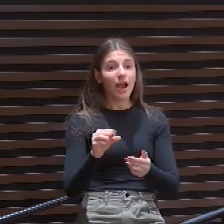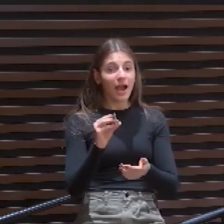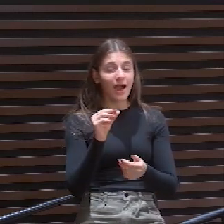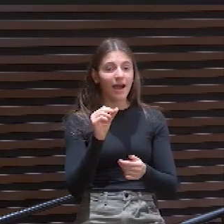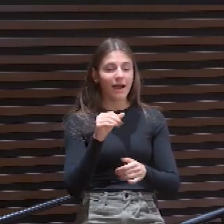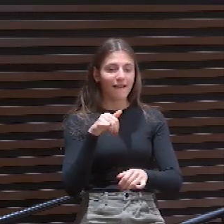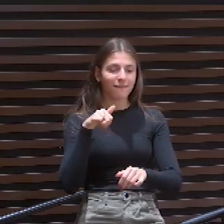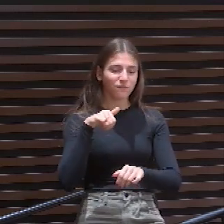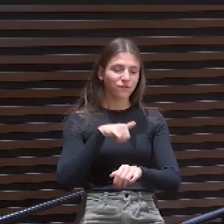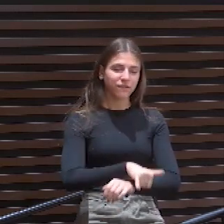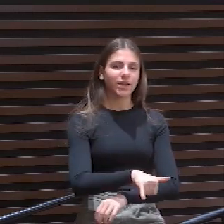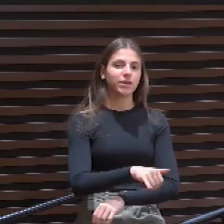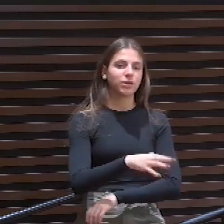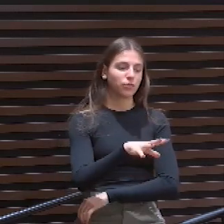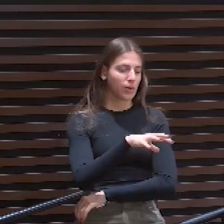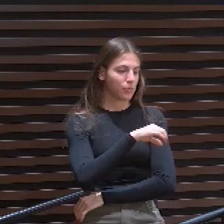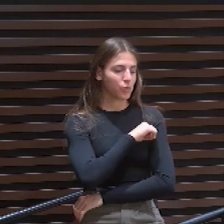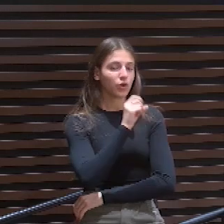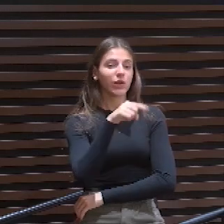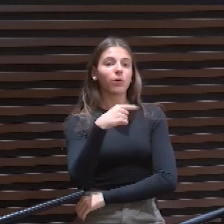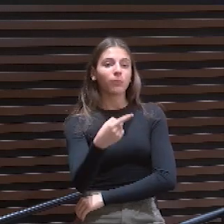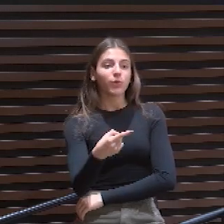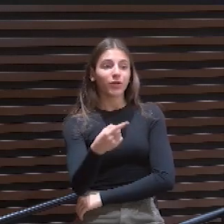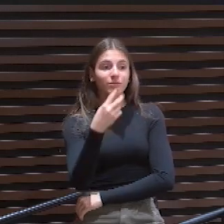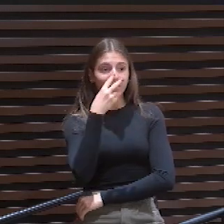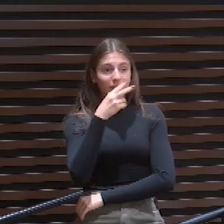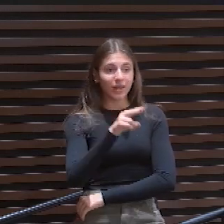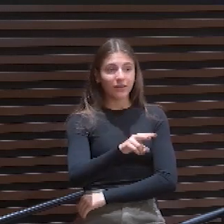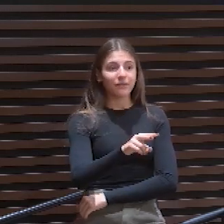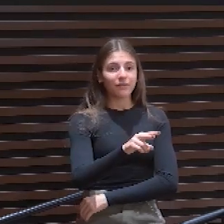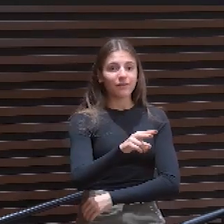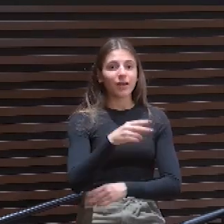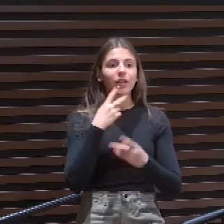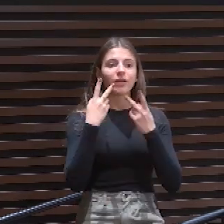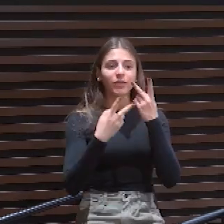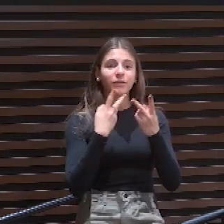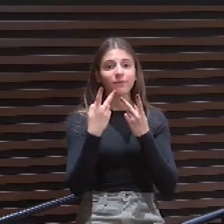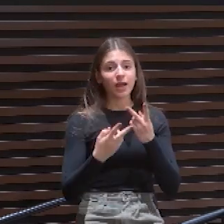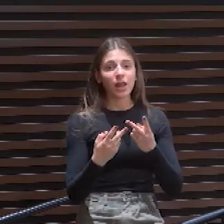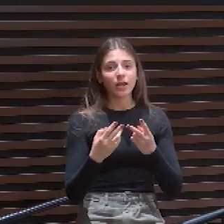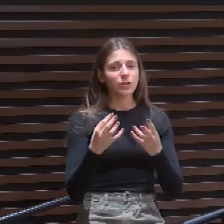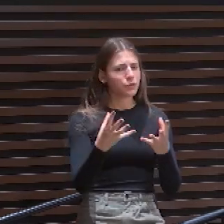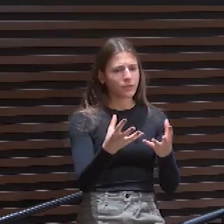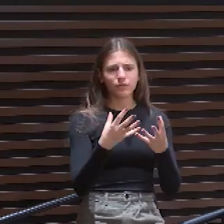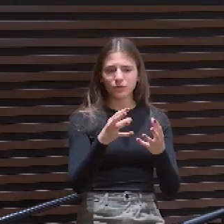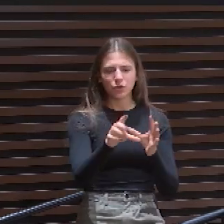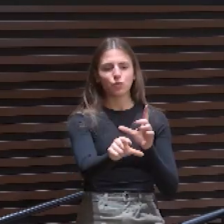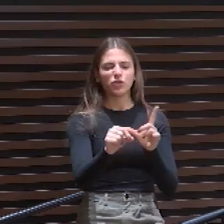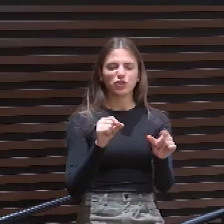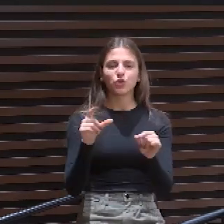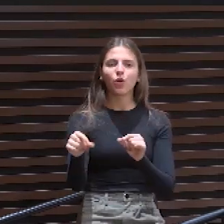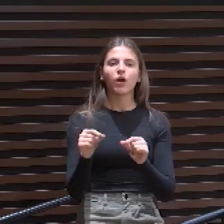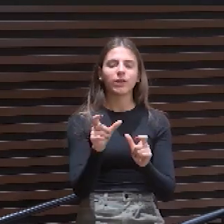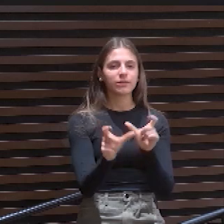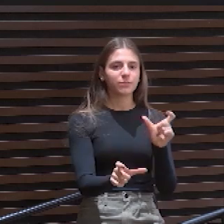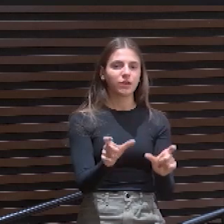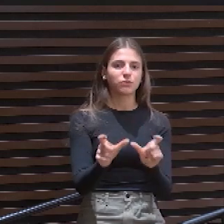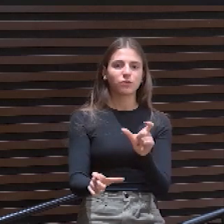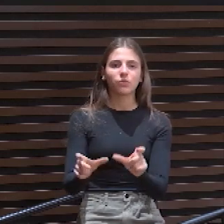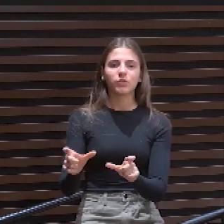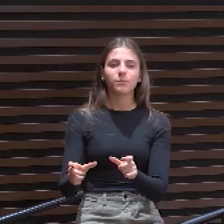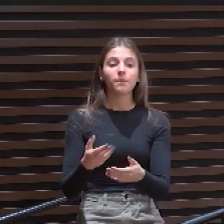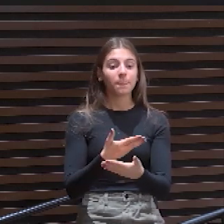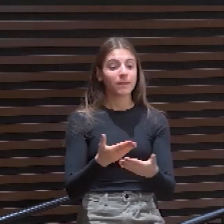próximo, quando orienta que não se faça acepção de pessoas. Vamos ler juntos? Se